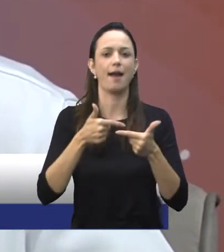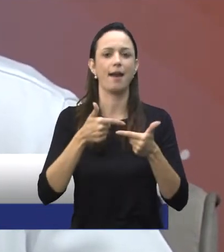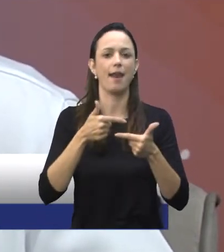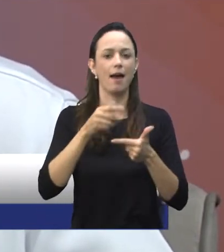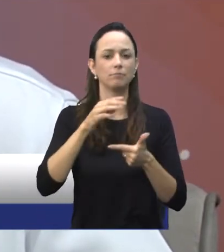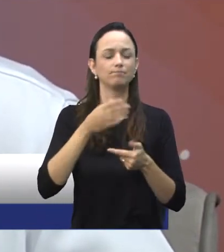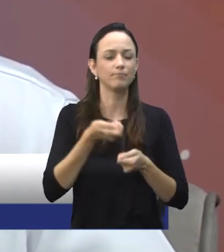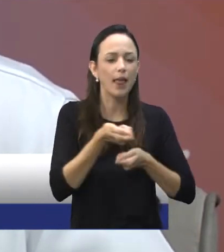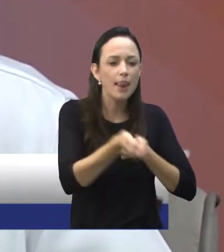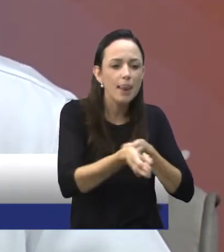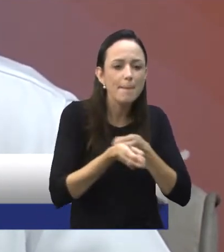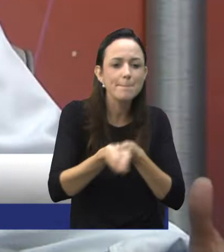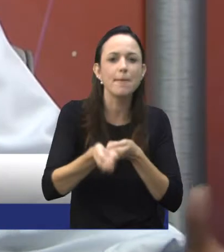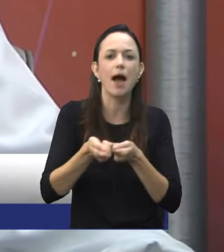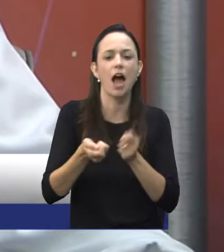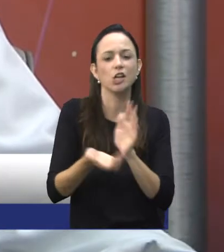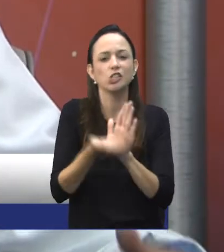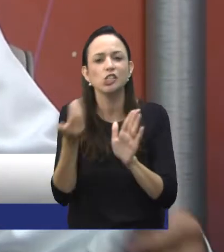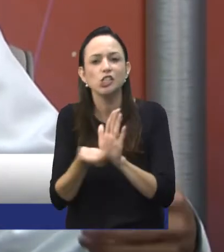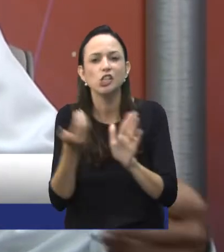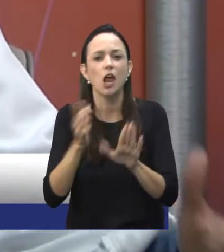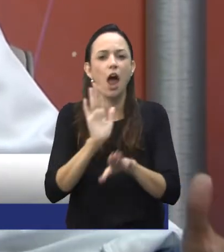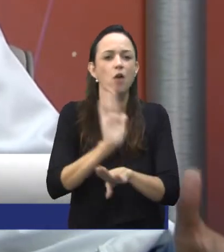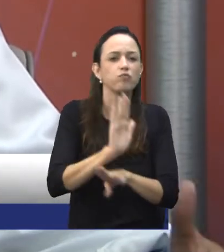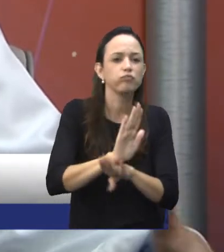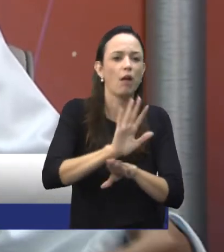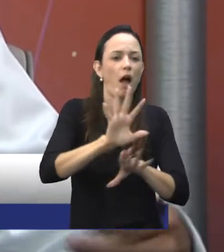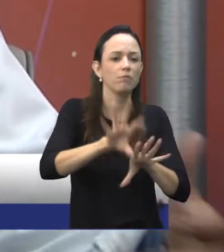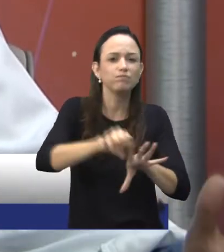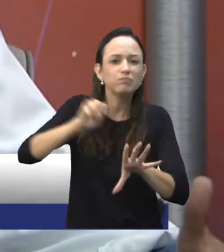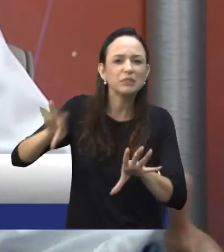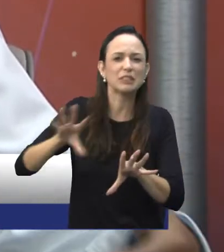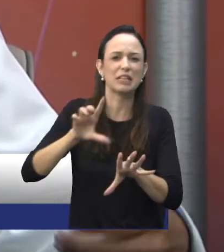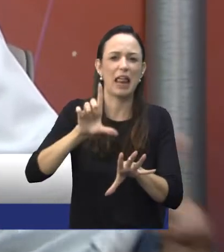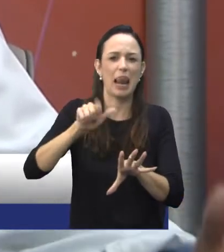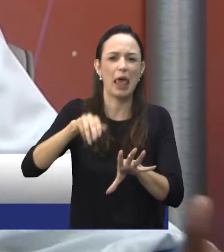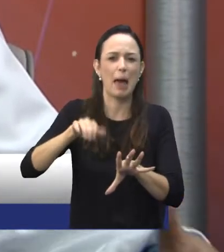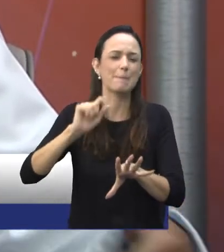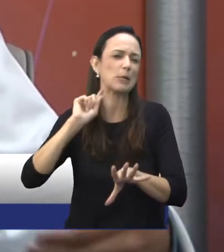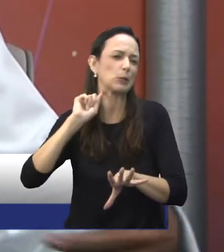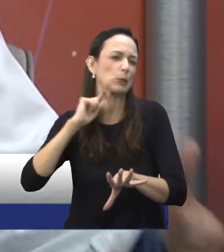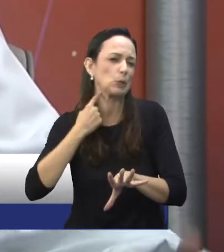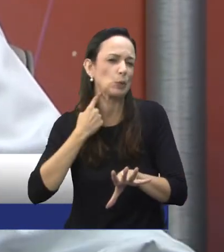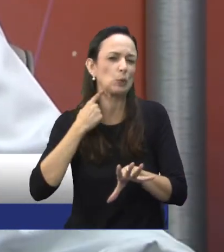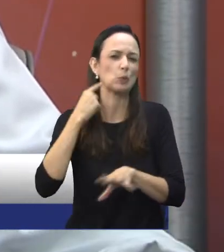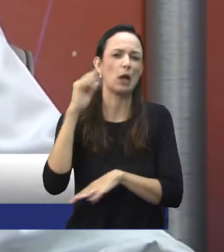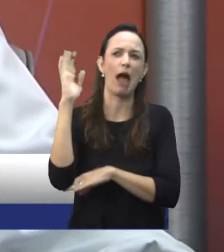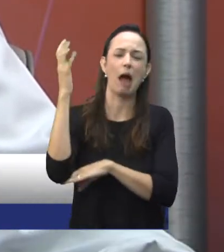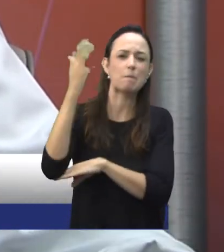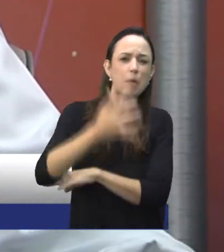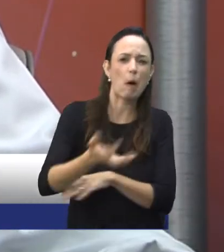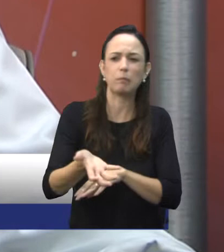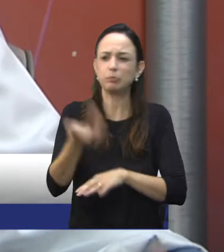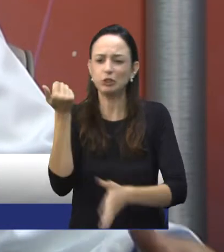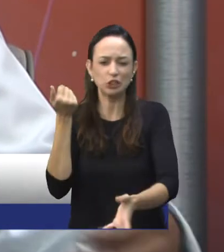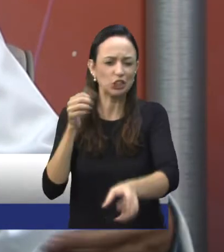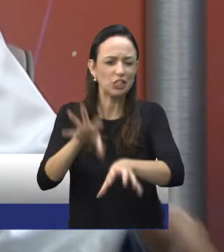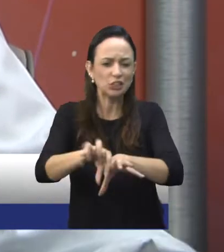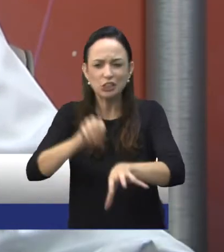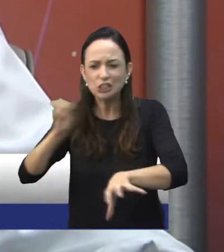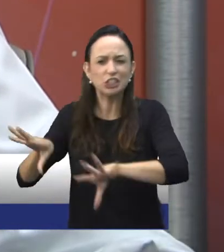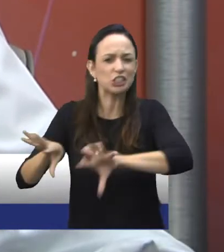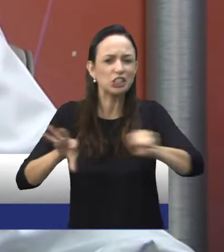principalmente com a limpeza, com o rescaldo, com a retirada de lamaçal, de galhos e sujidades